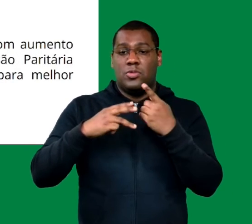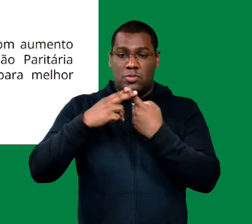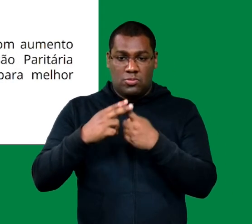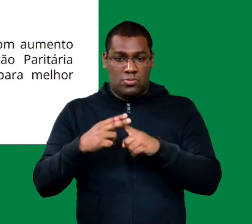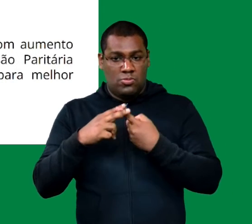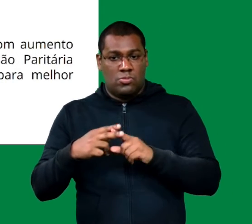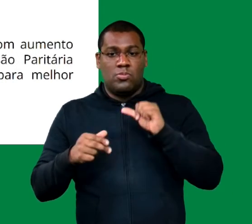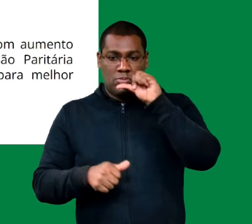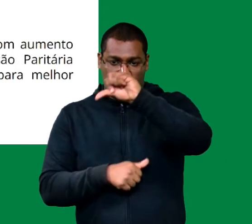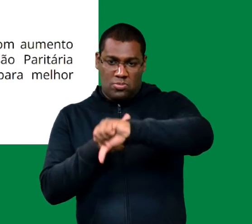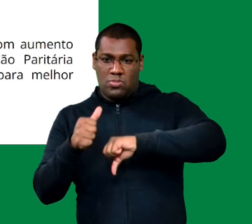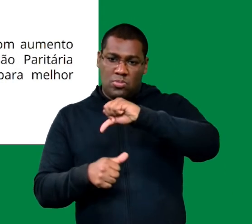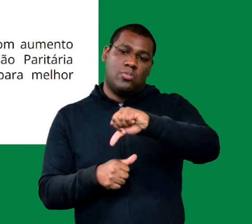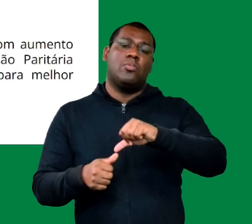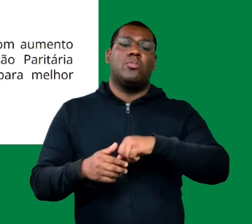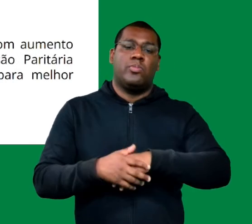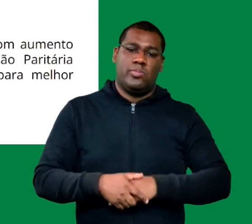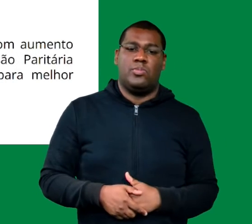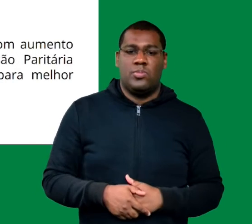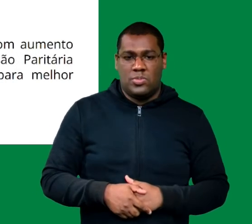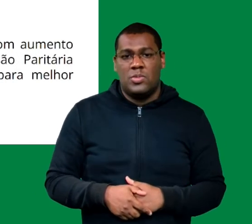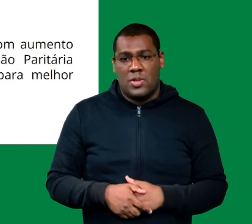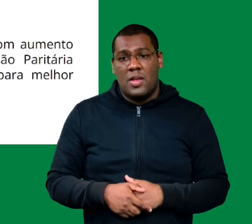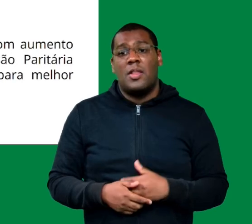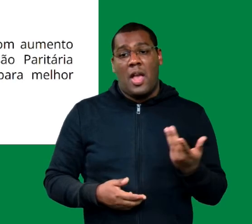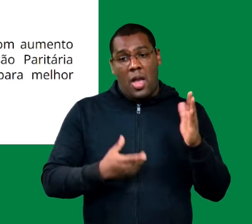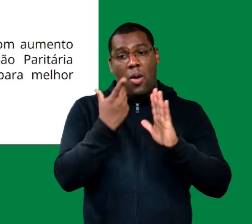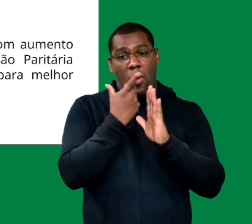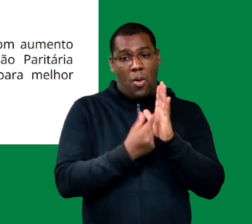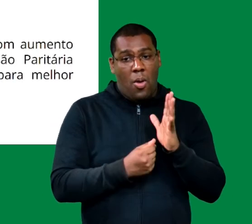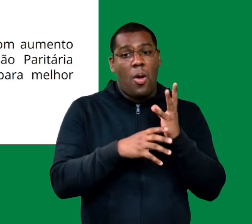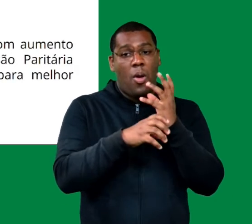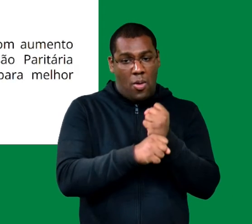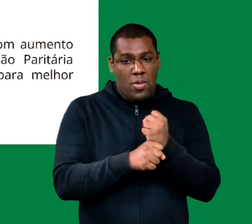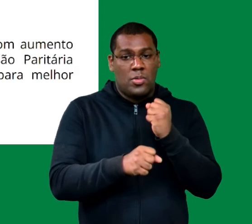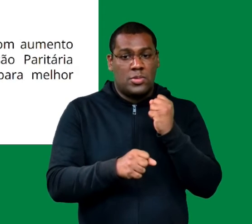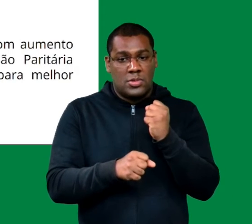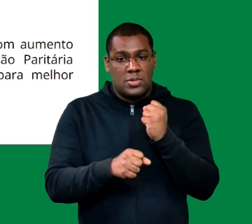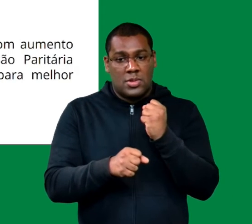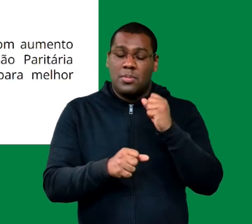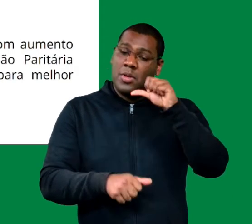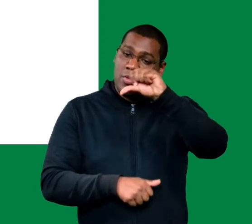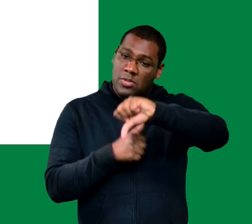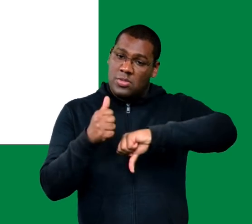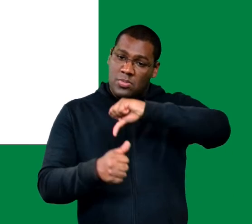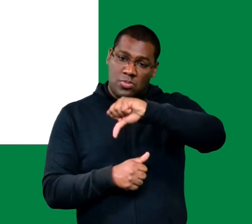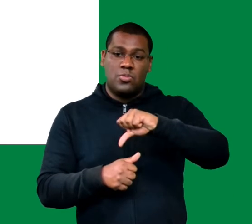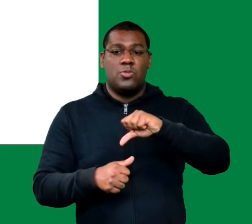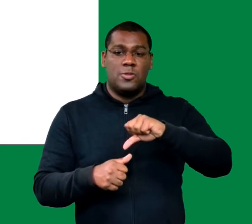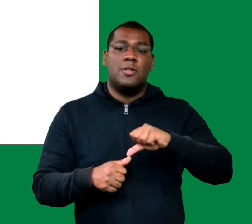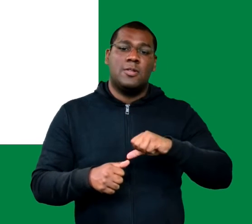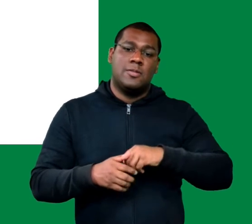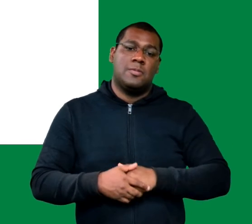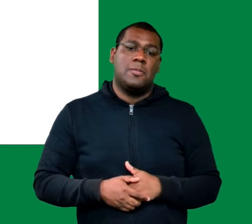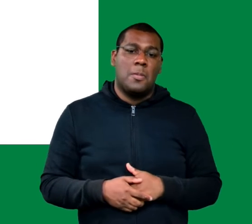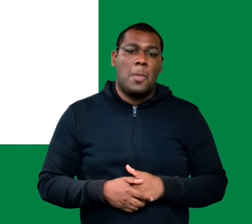o impacto desse não ajuste orçamentário a ser aplicado, tá certo?